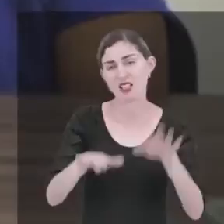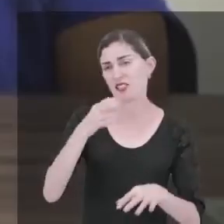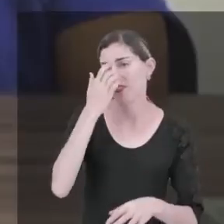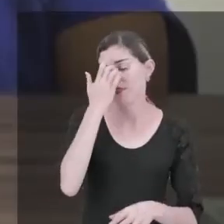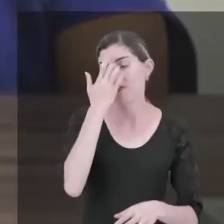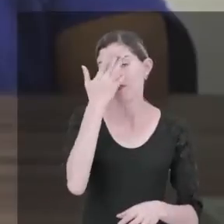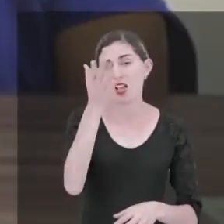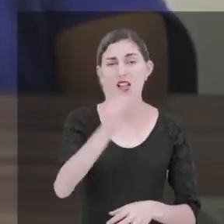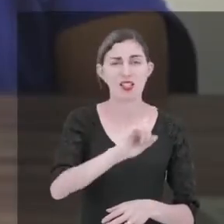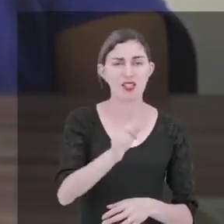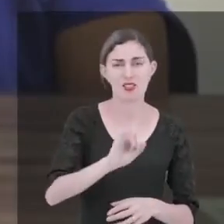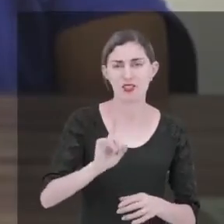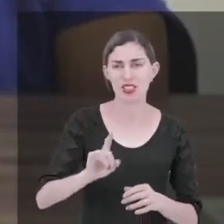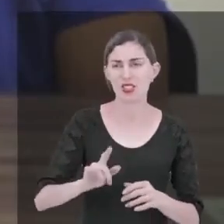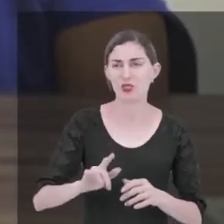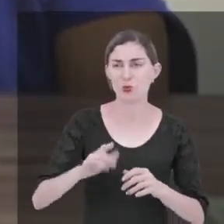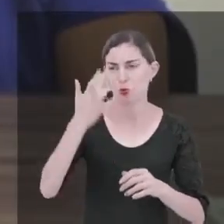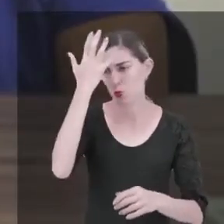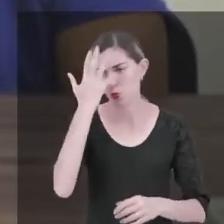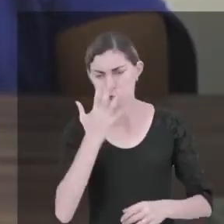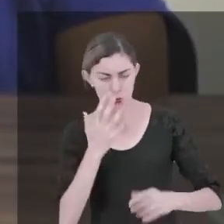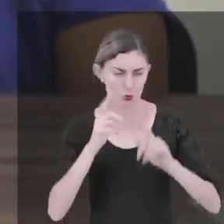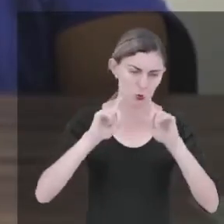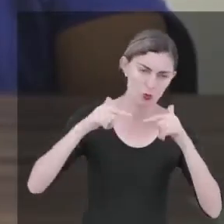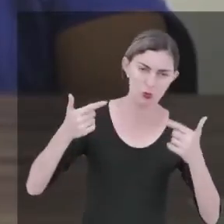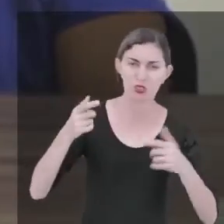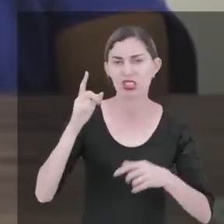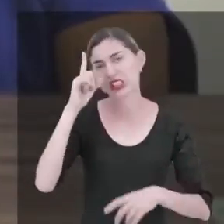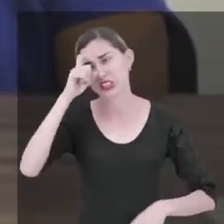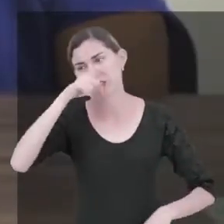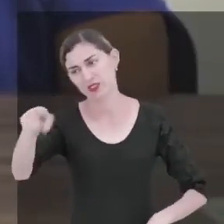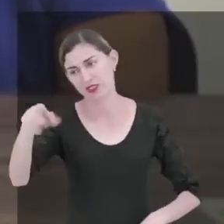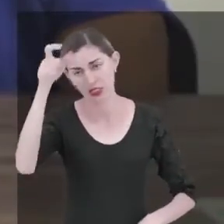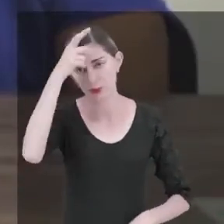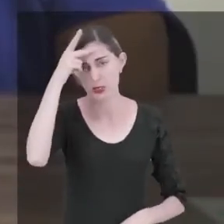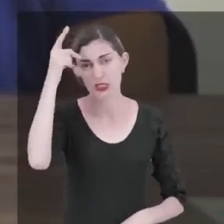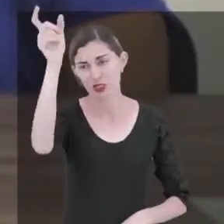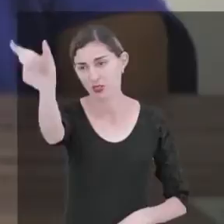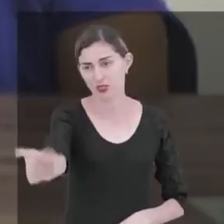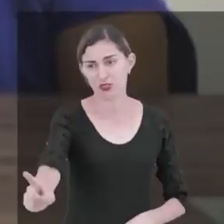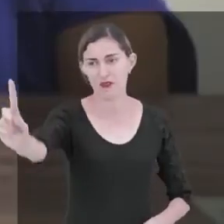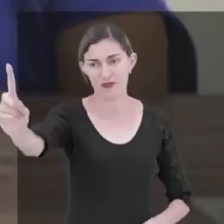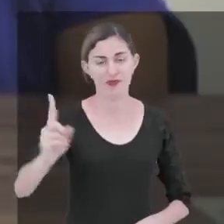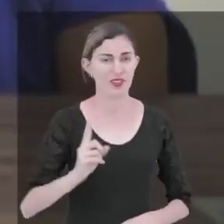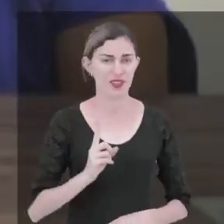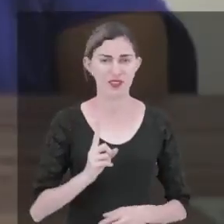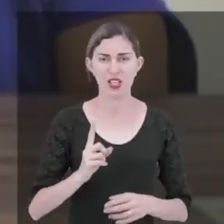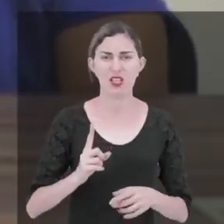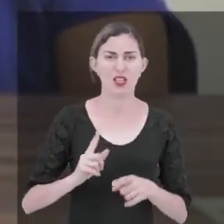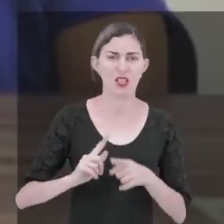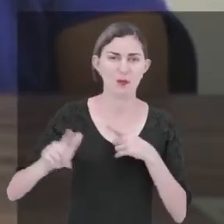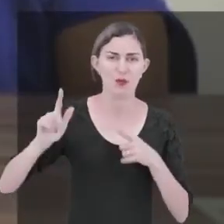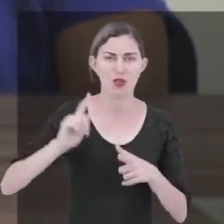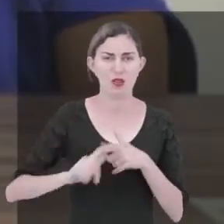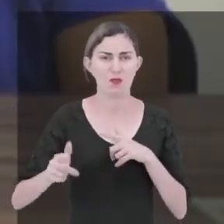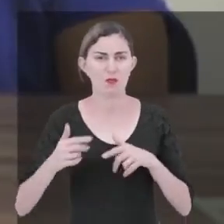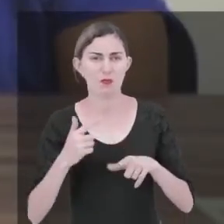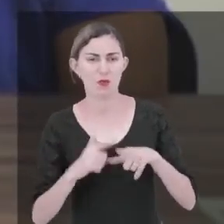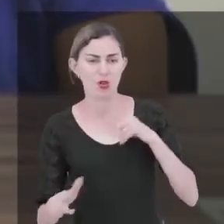tão fácil. Alguns clientes são um pouco difíceis porque trazem suas próprias